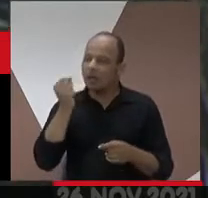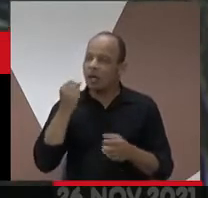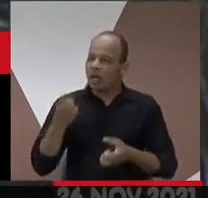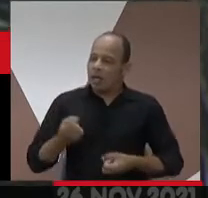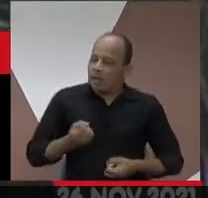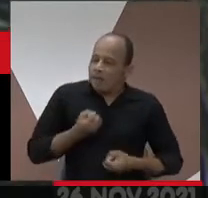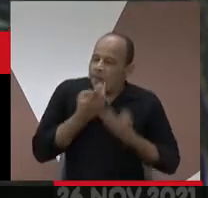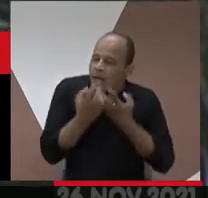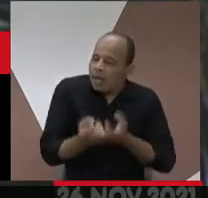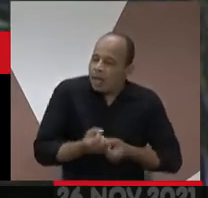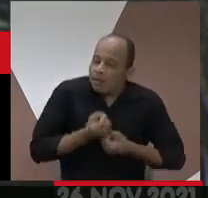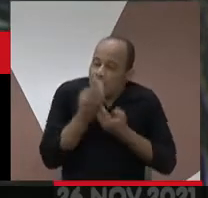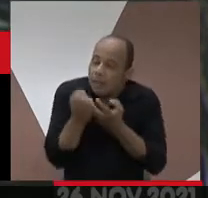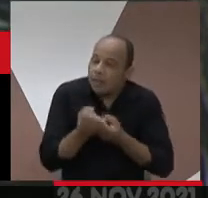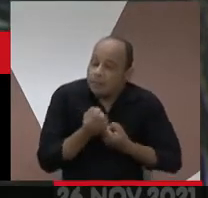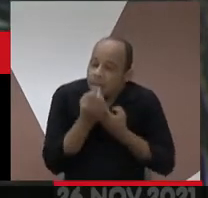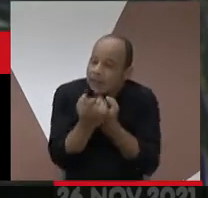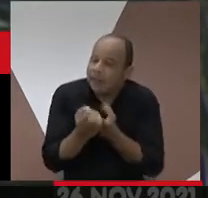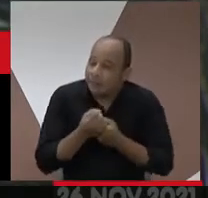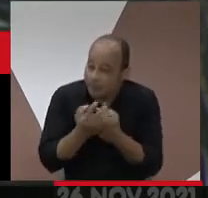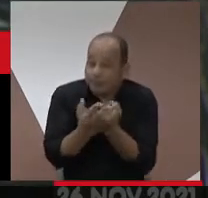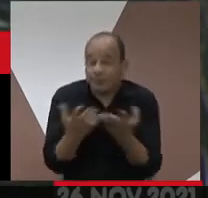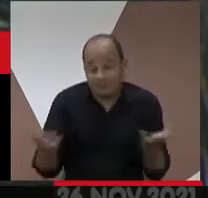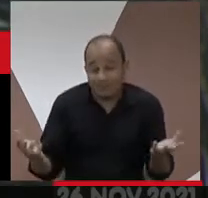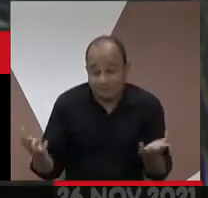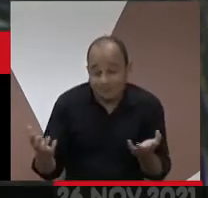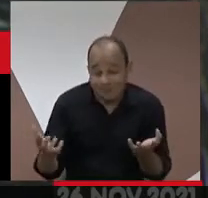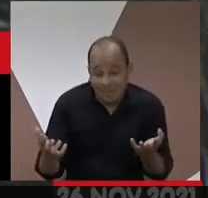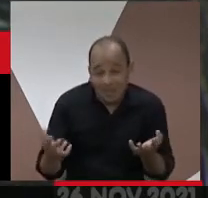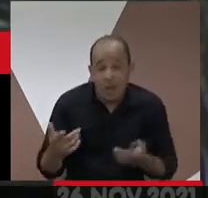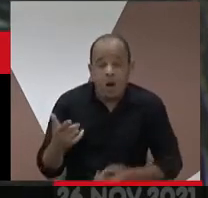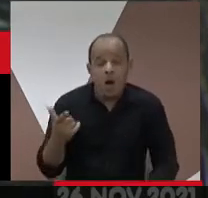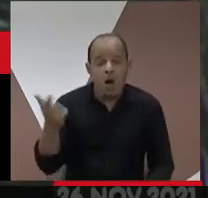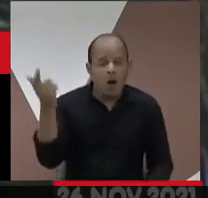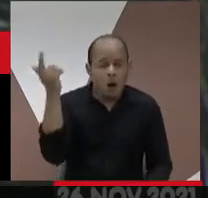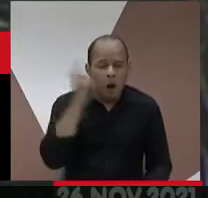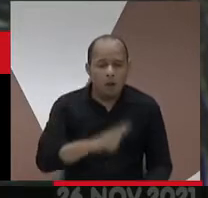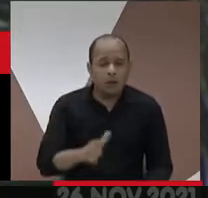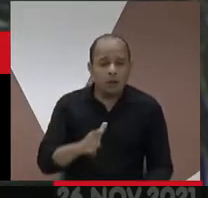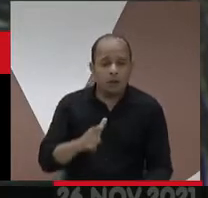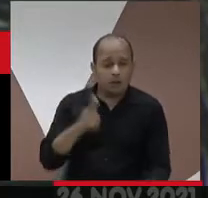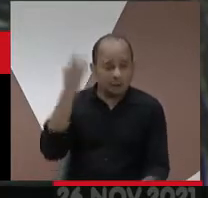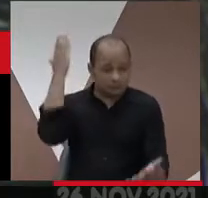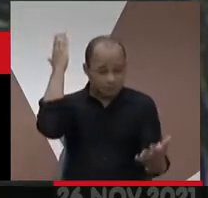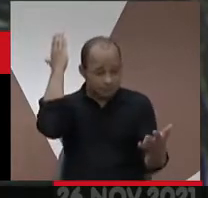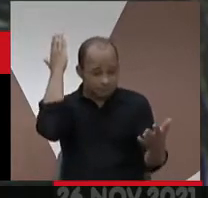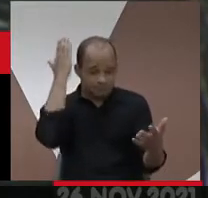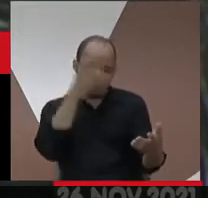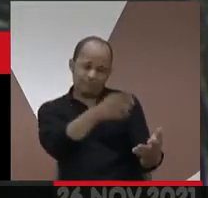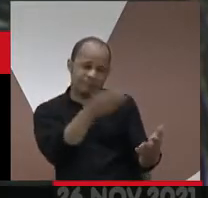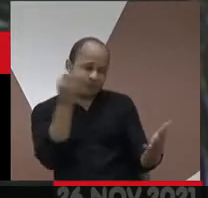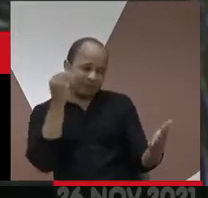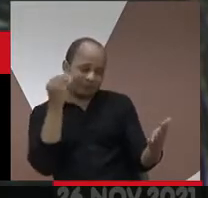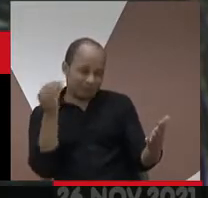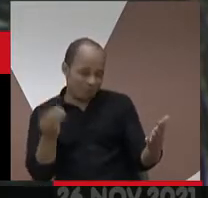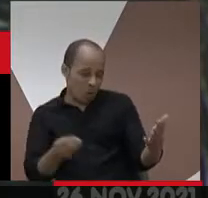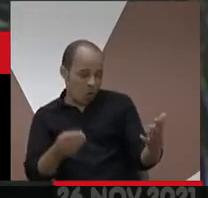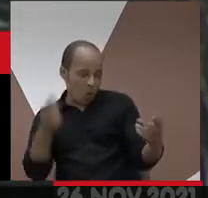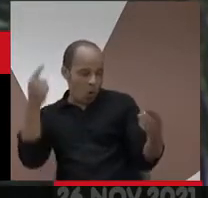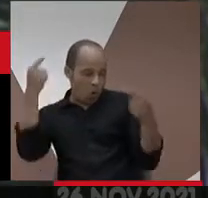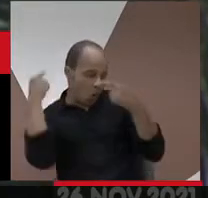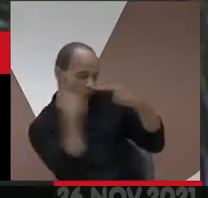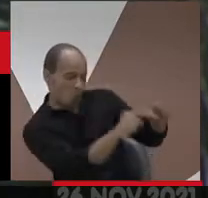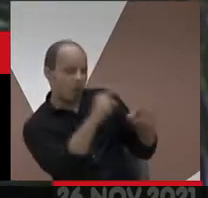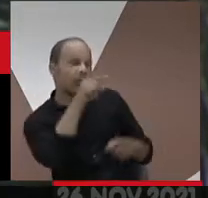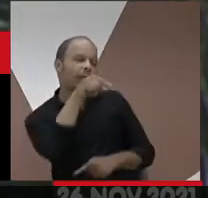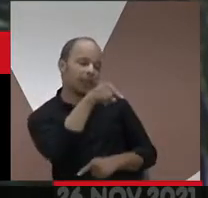mês, conseguiu desconstruir esse projeto sem pé, sem cabeça, que é o